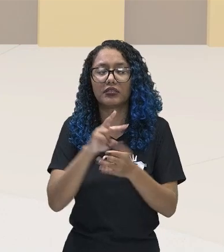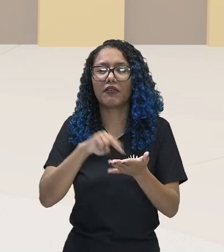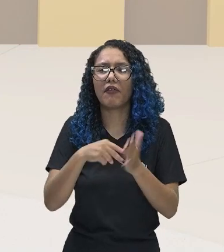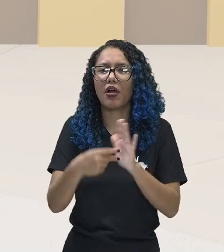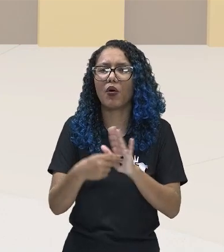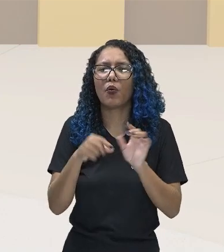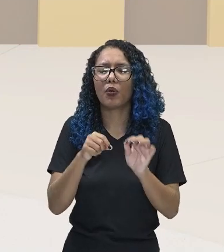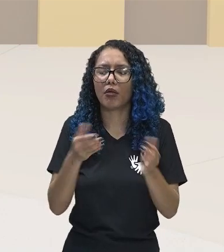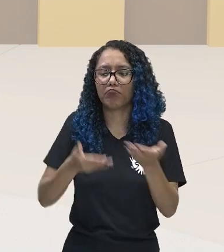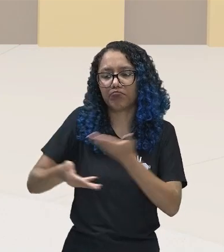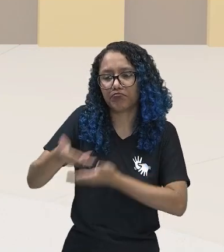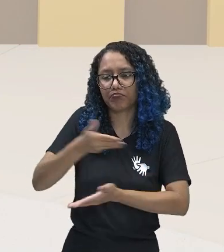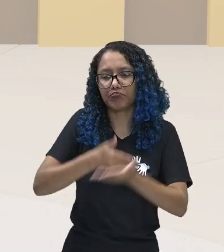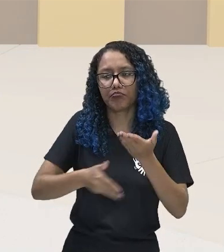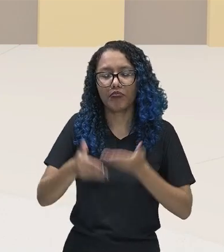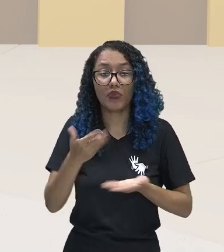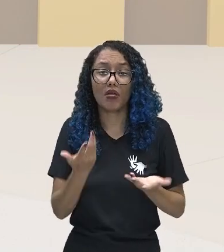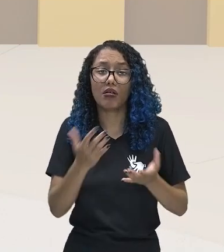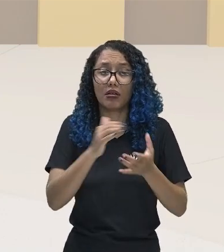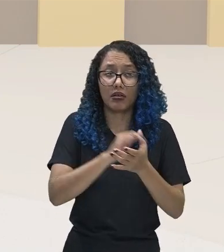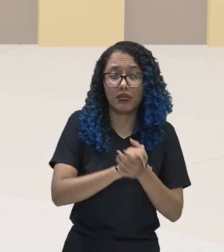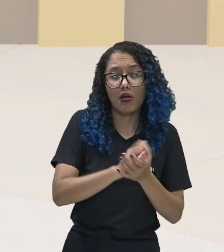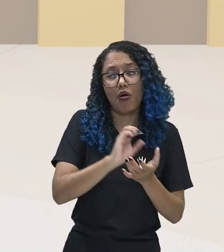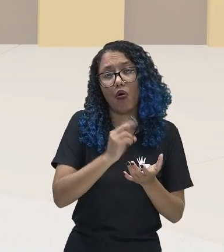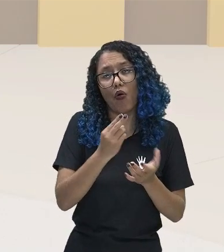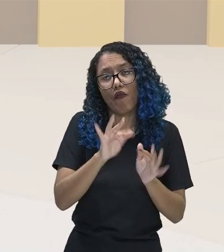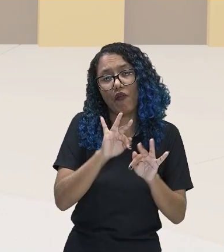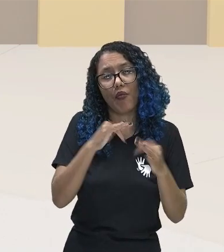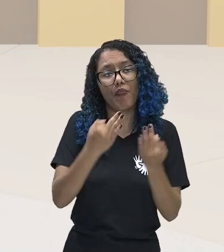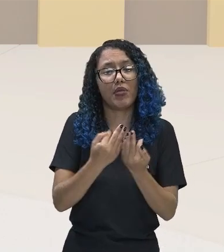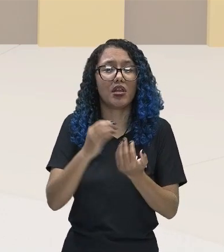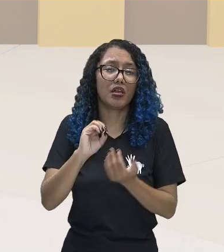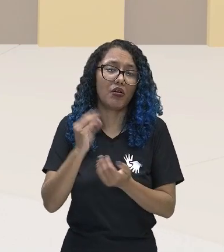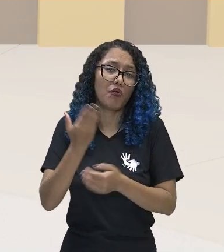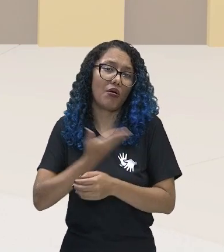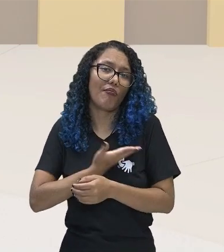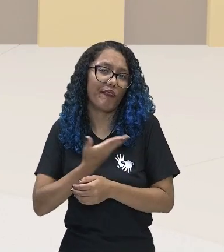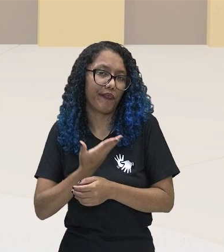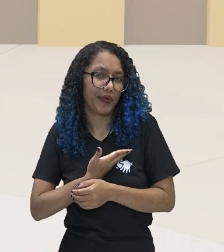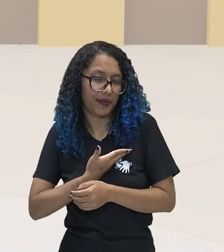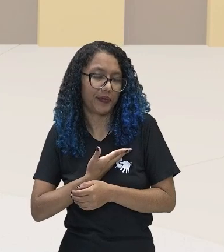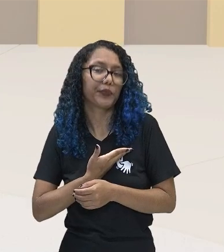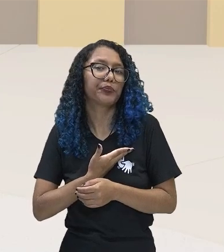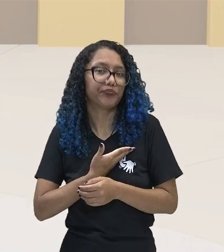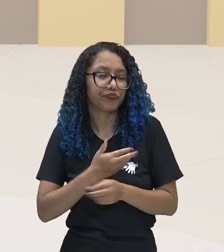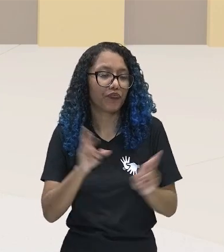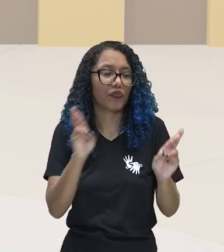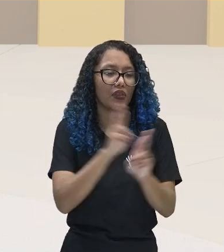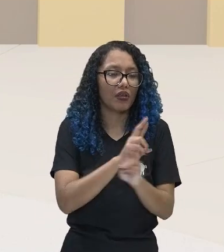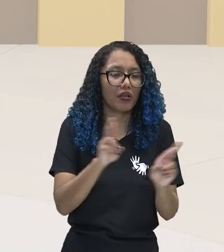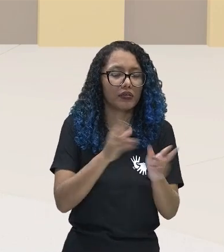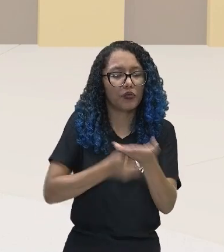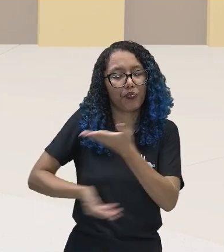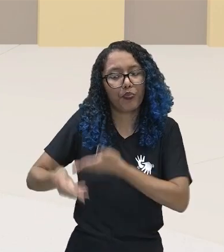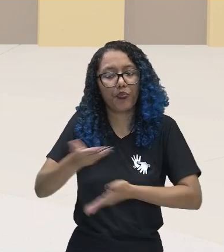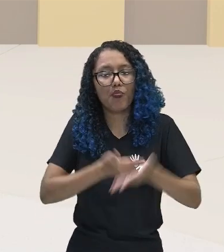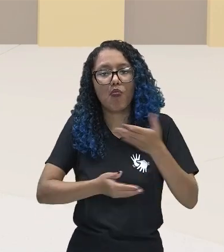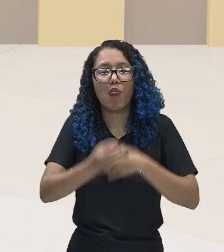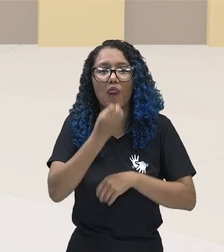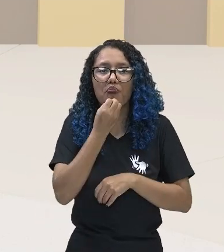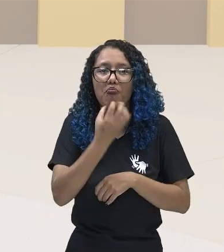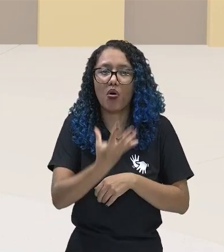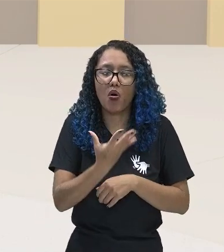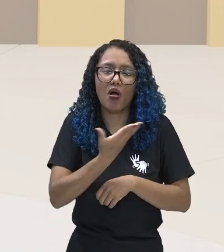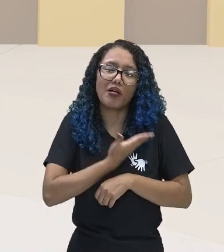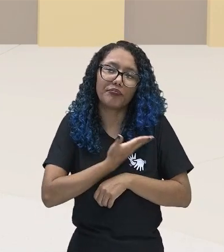satisfatória com o nosso parceiro, com a nossa família, com os nossos amigos, né? Então, isso inclui ter amigos,